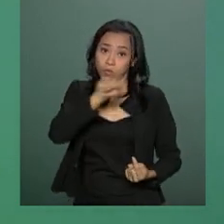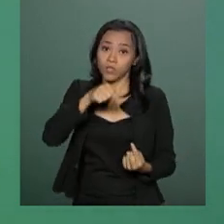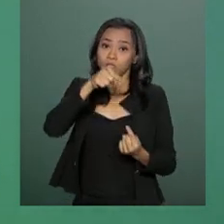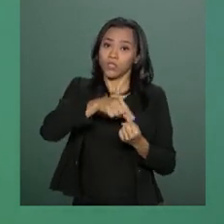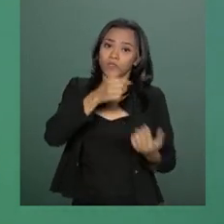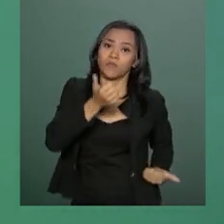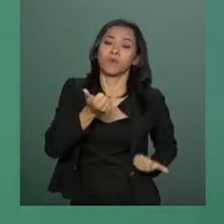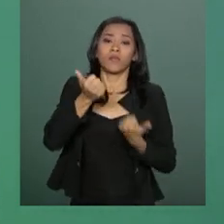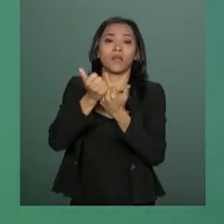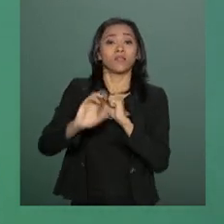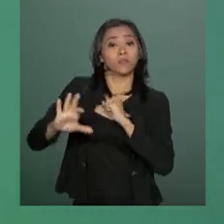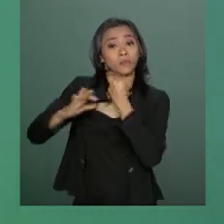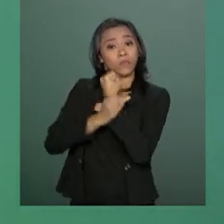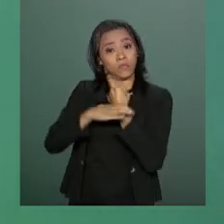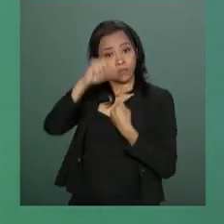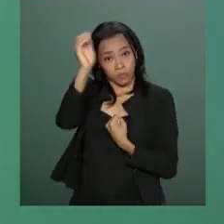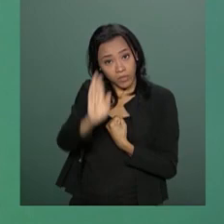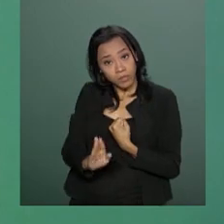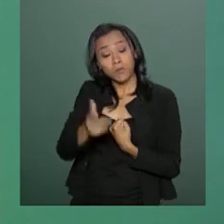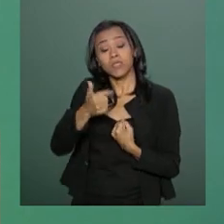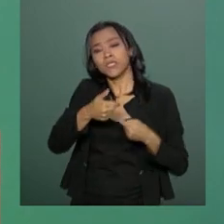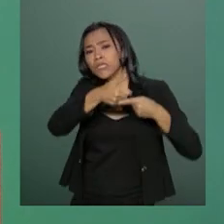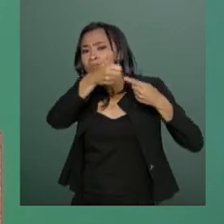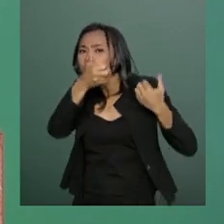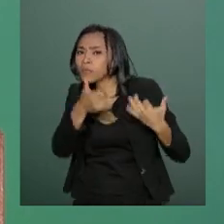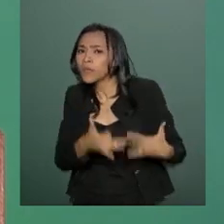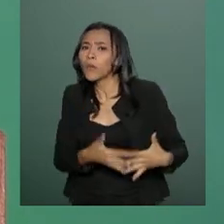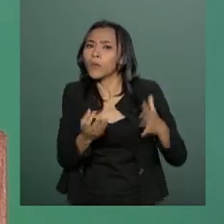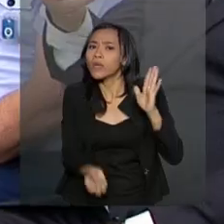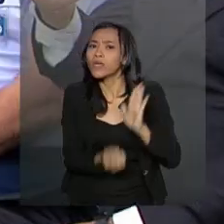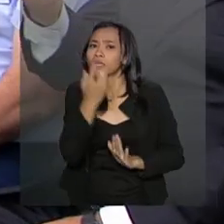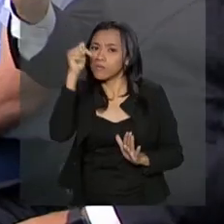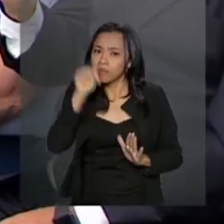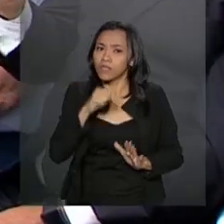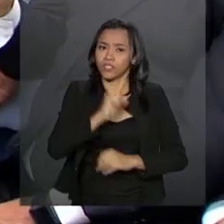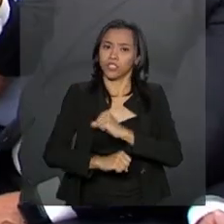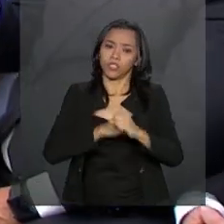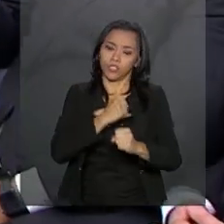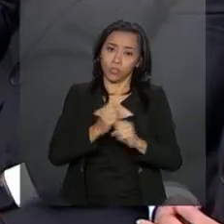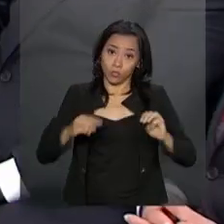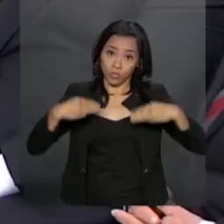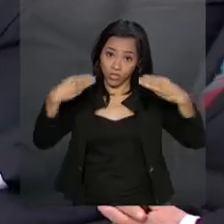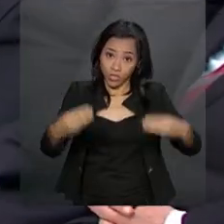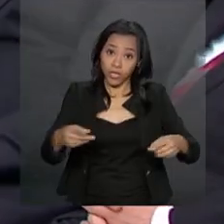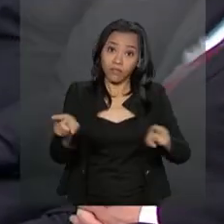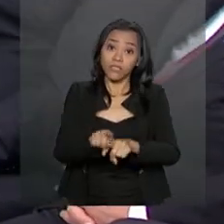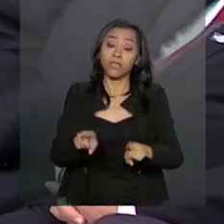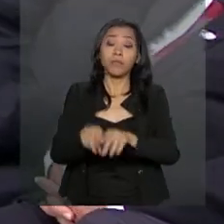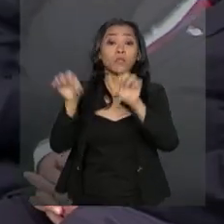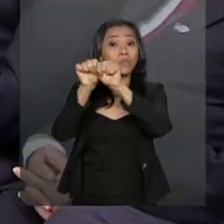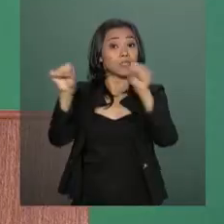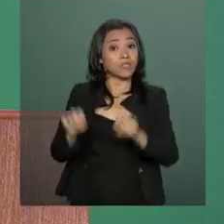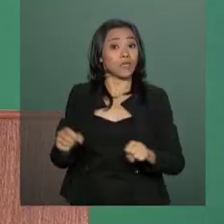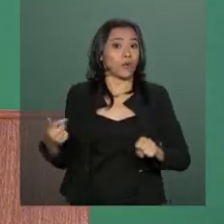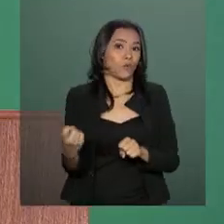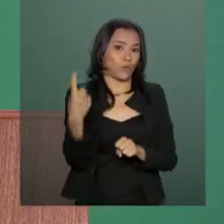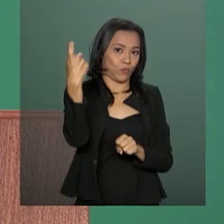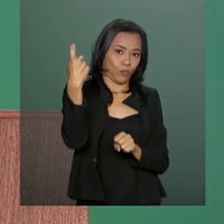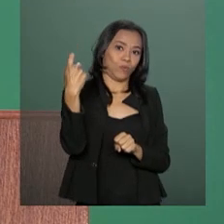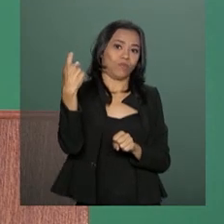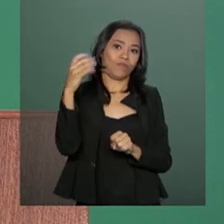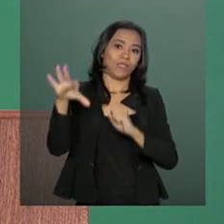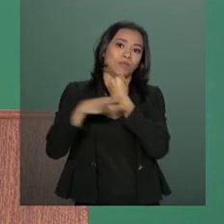pública no país e citou a criação neste ano do Ministério e do Sistema Único de Segurança Pública. Sem